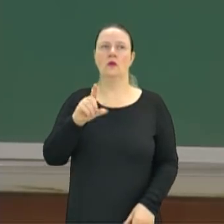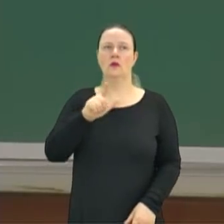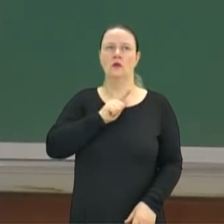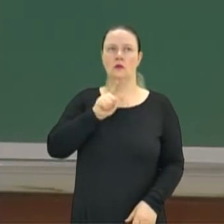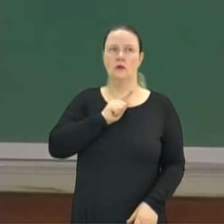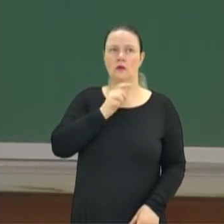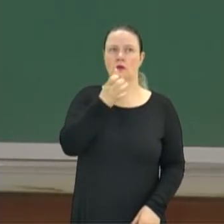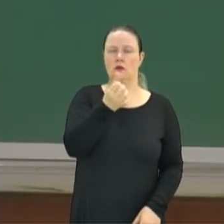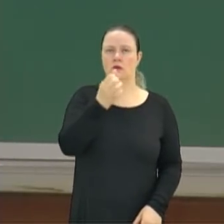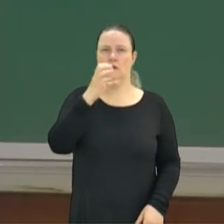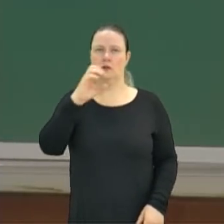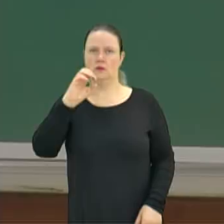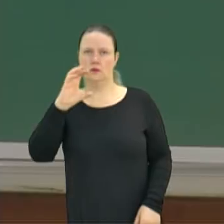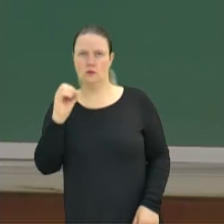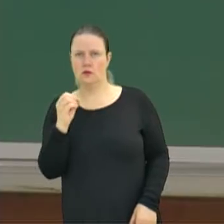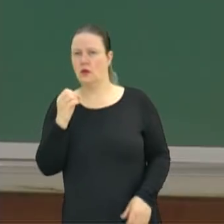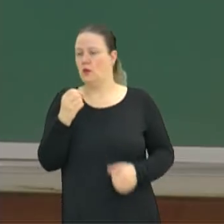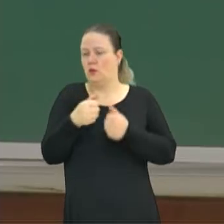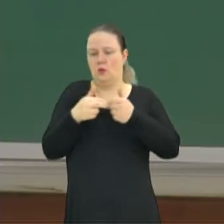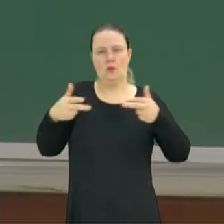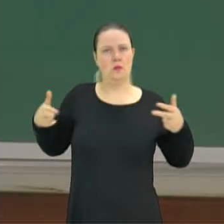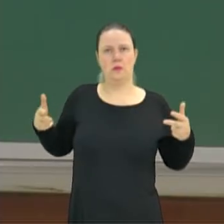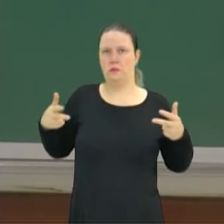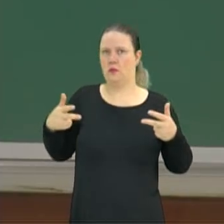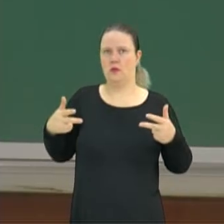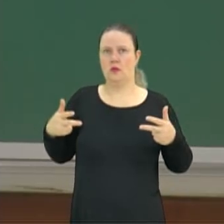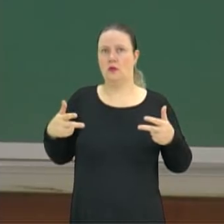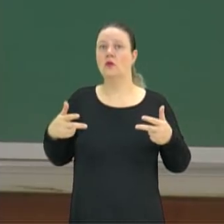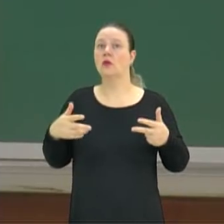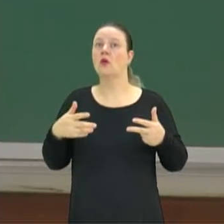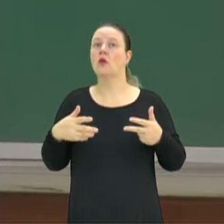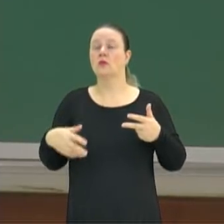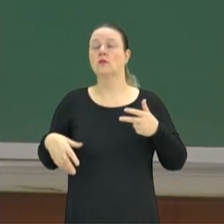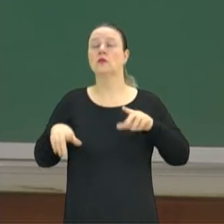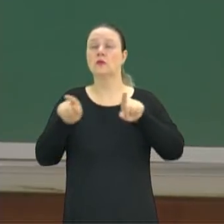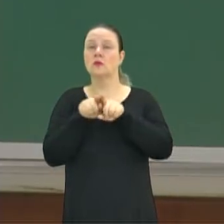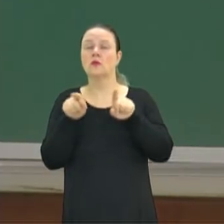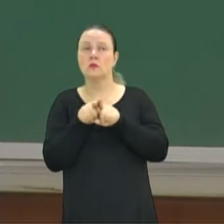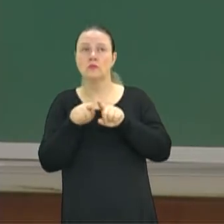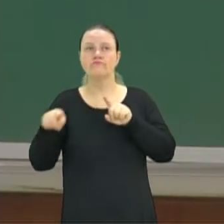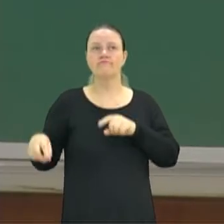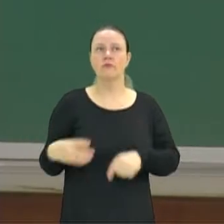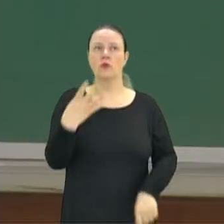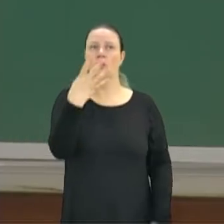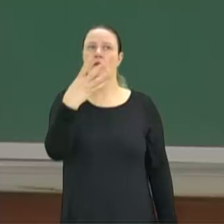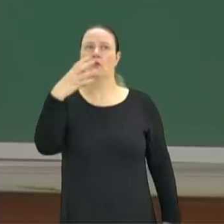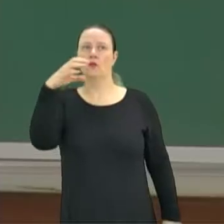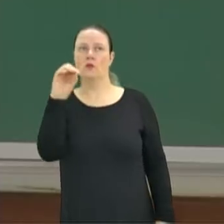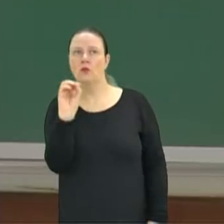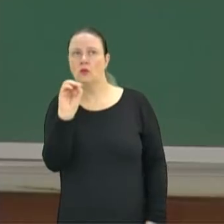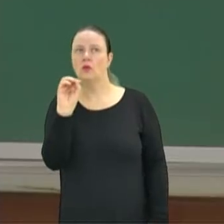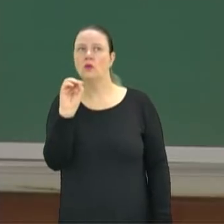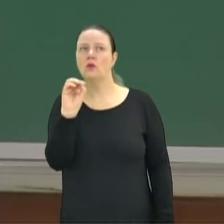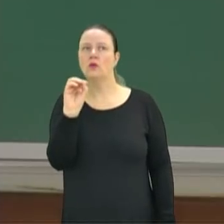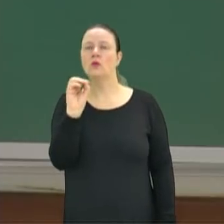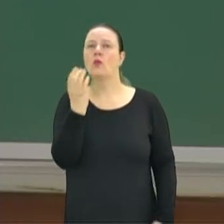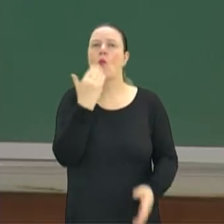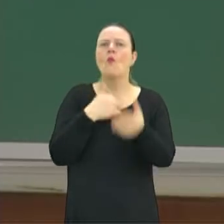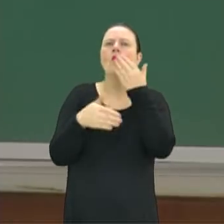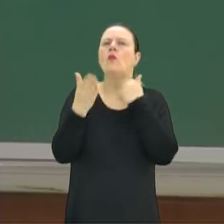por metro quadrado ao ano de um outro organismo que vai ser o nosso consumidor primário, que é consumido por um consumidor primário ali que é